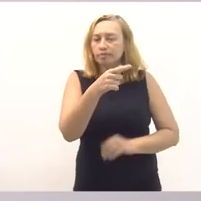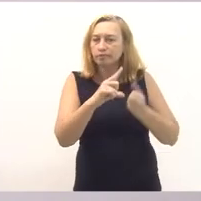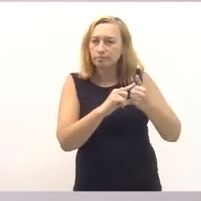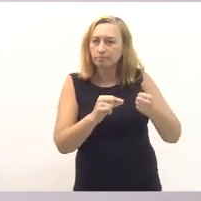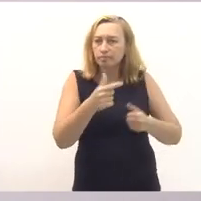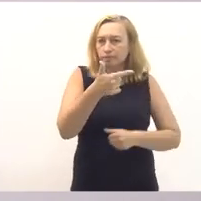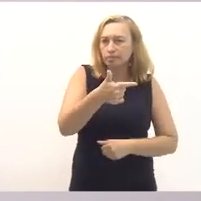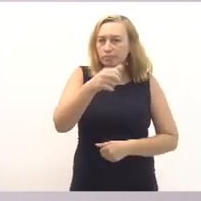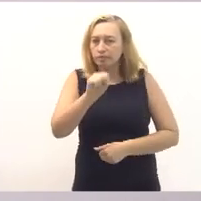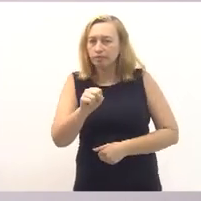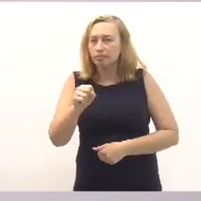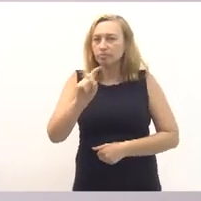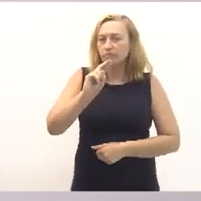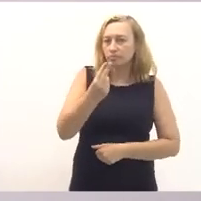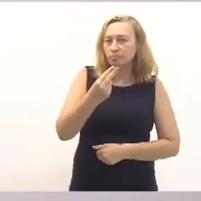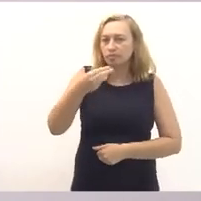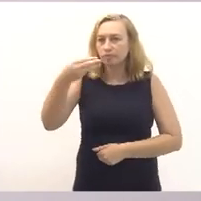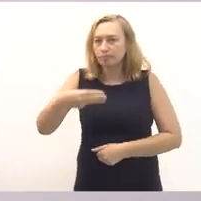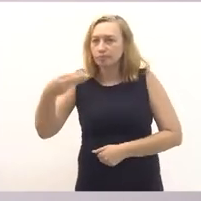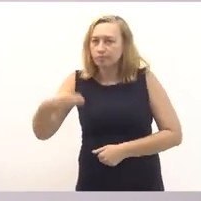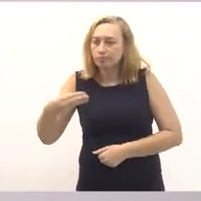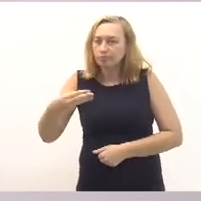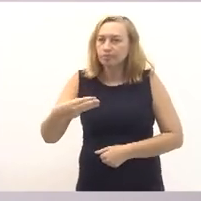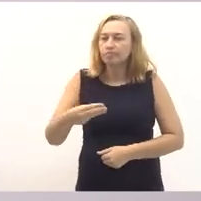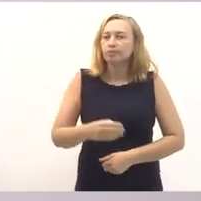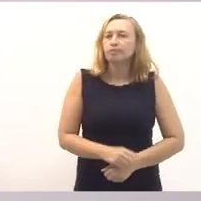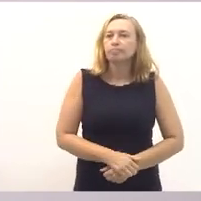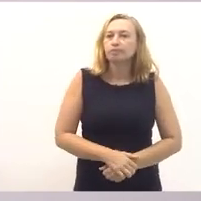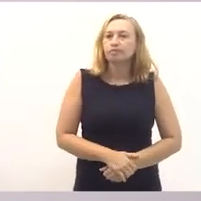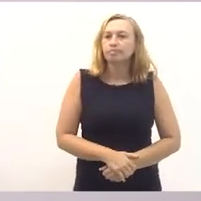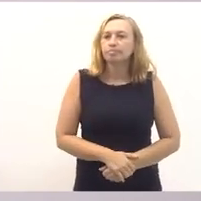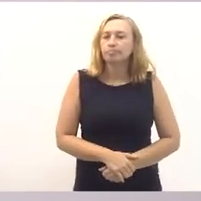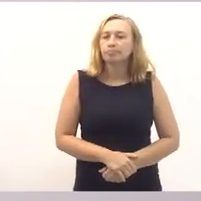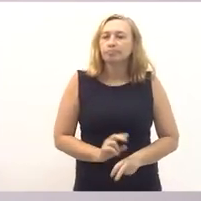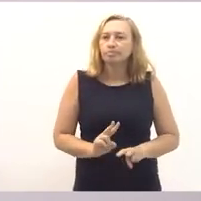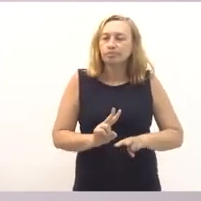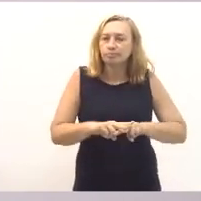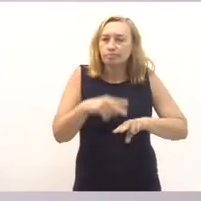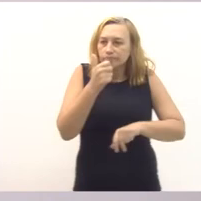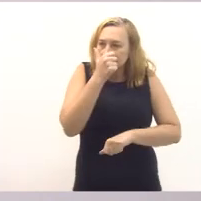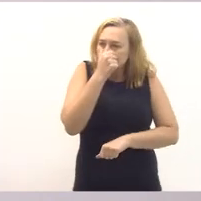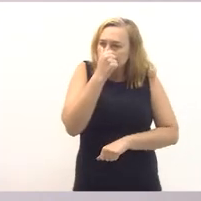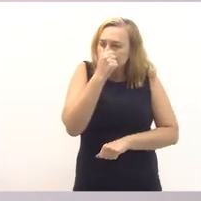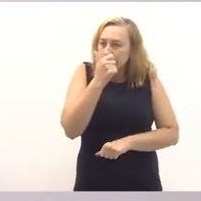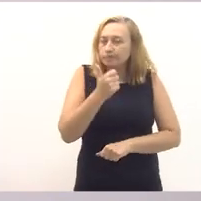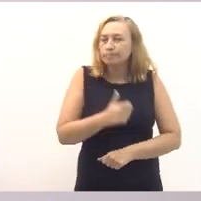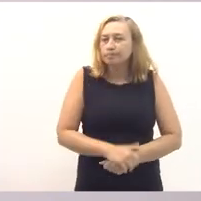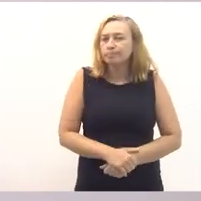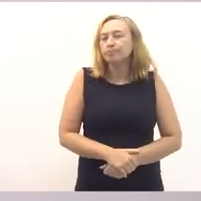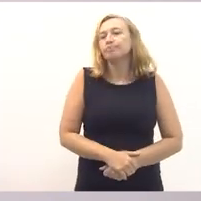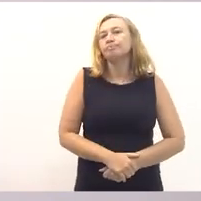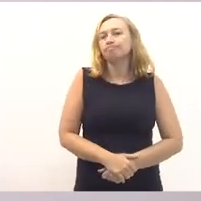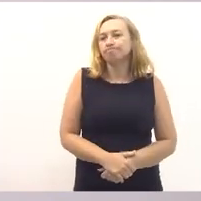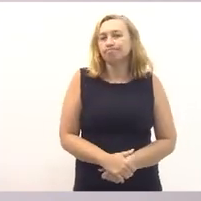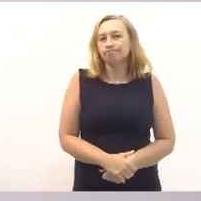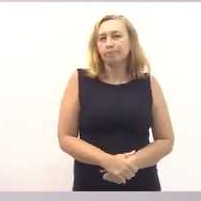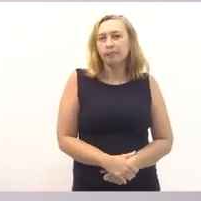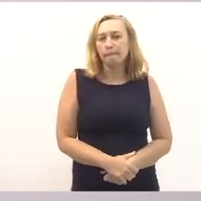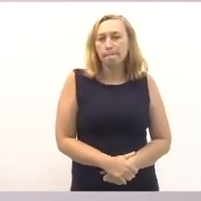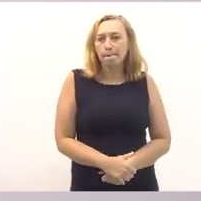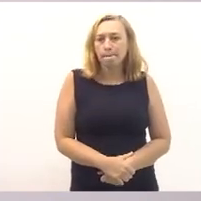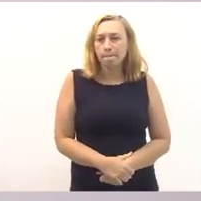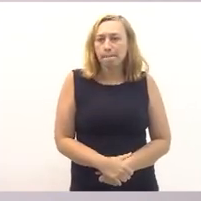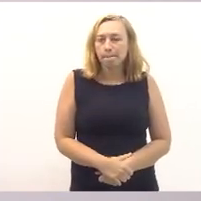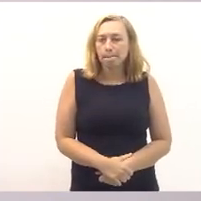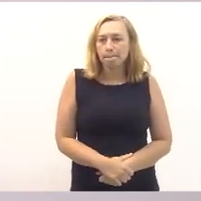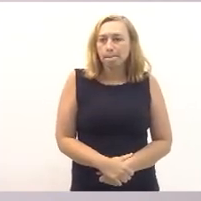ou se é o artigo 33 que tem superlotado as cadeias Tô fazendo um ciclo de encarceramento e